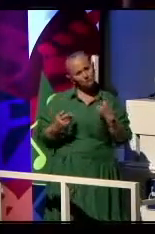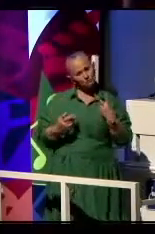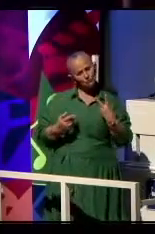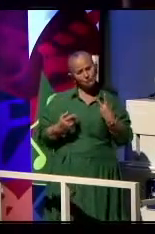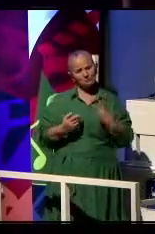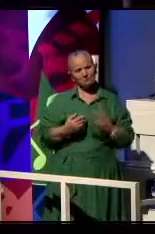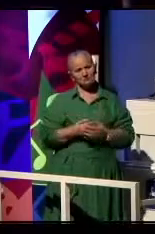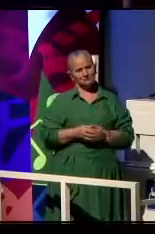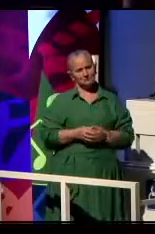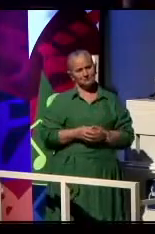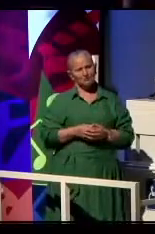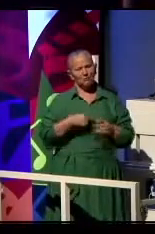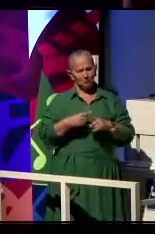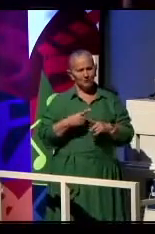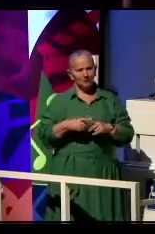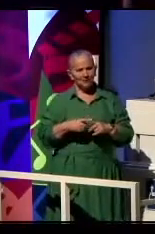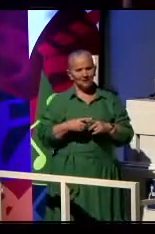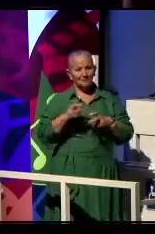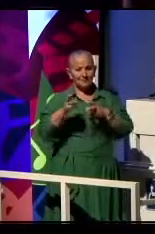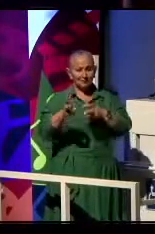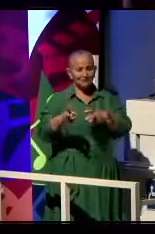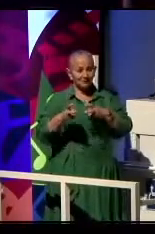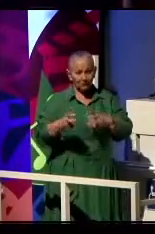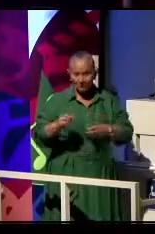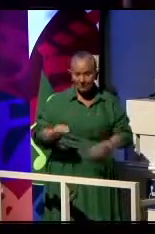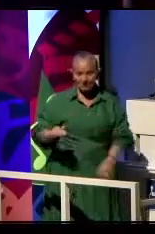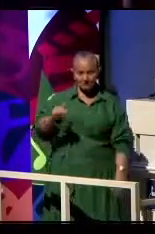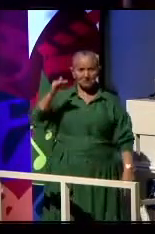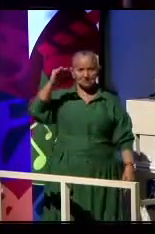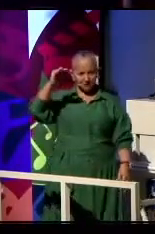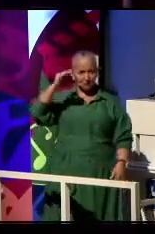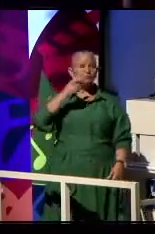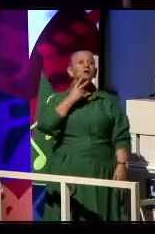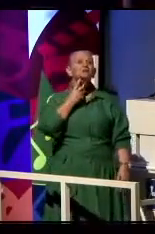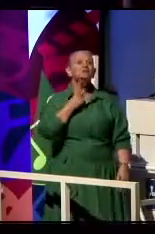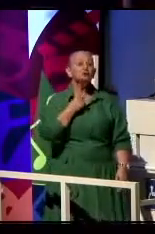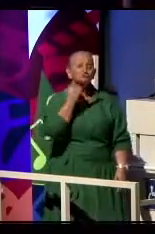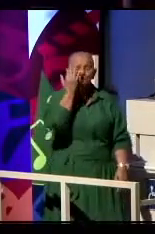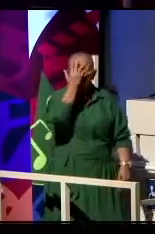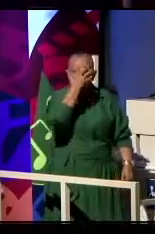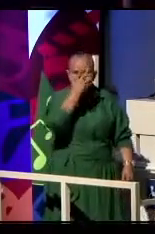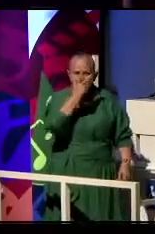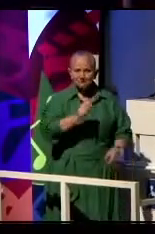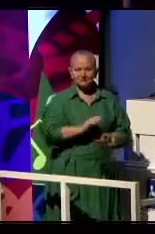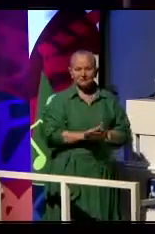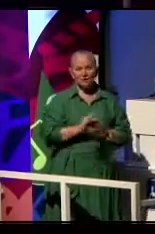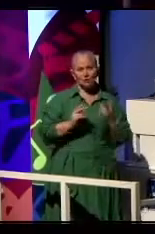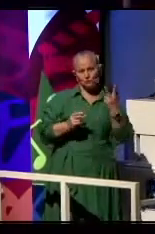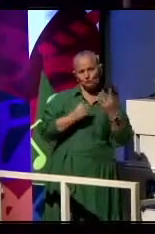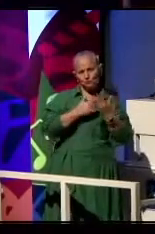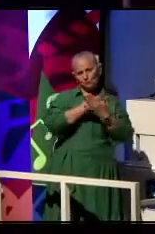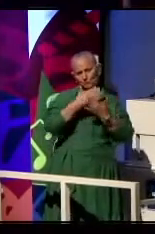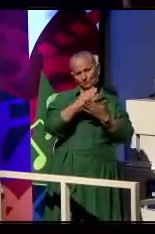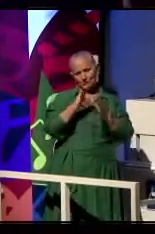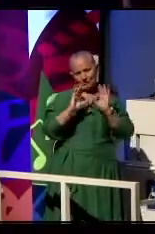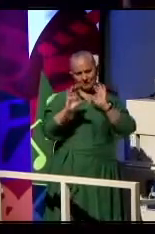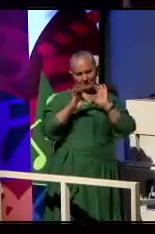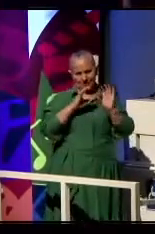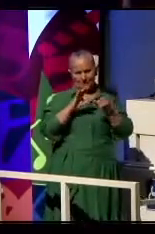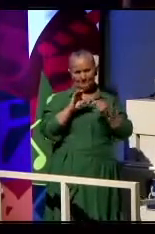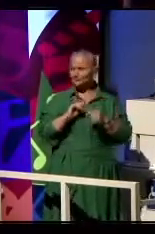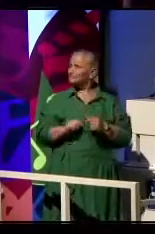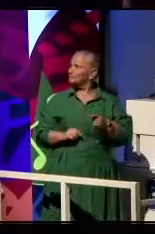do Loborges, do Milton Nascimento, temos o Beto Guedes. Nessa foto, eles são muito jovens. André, por